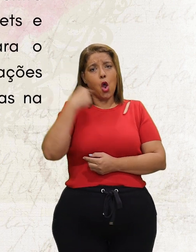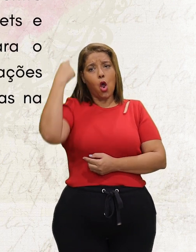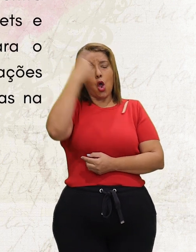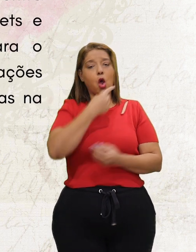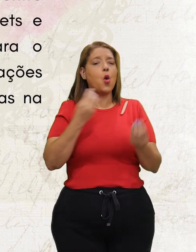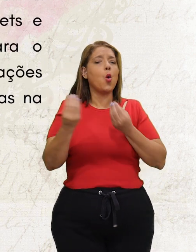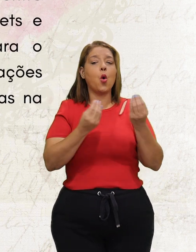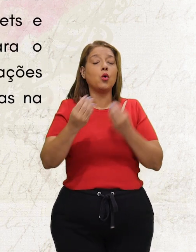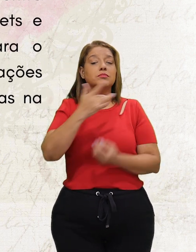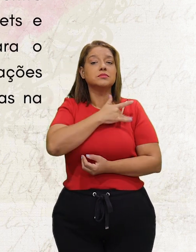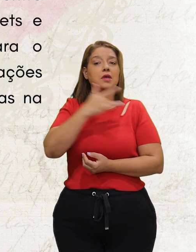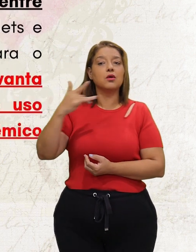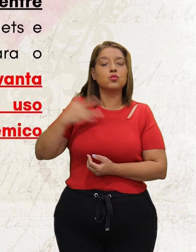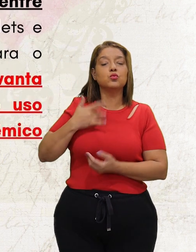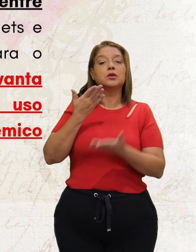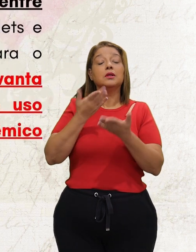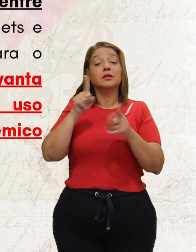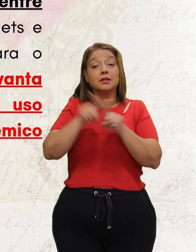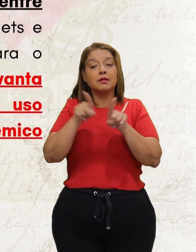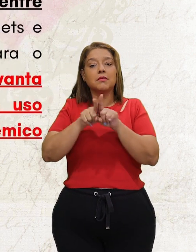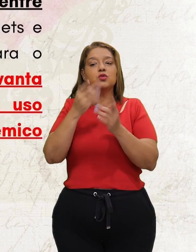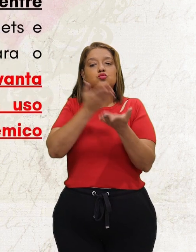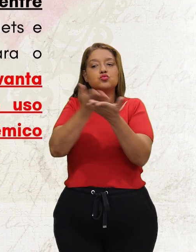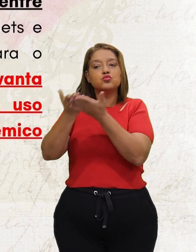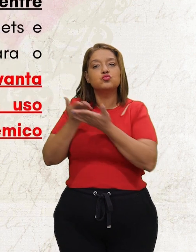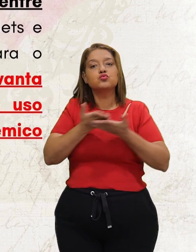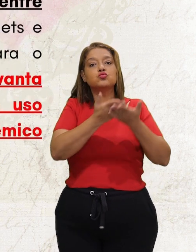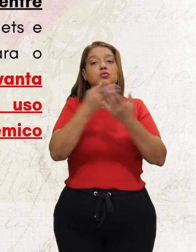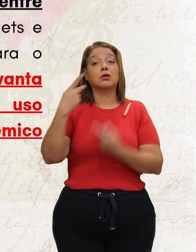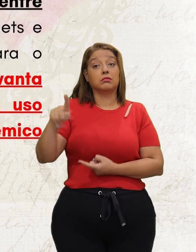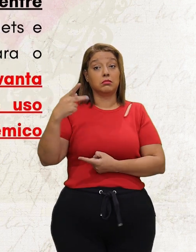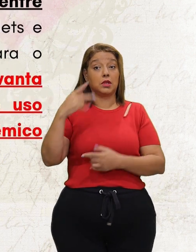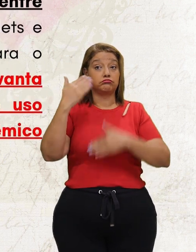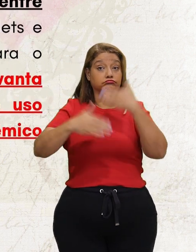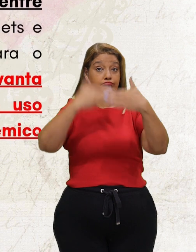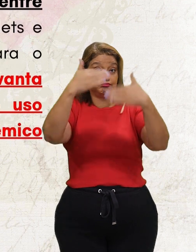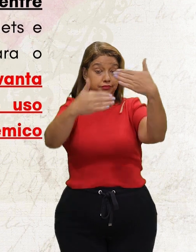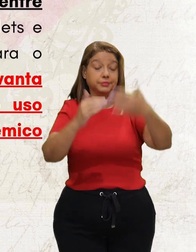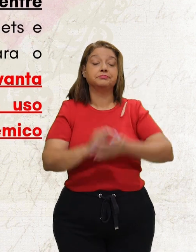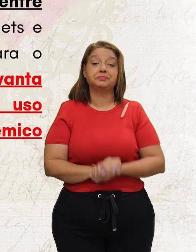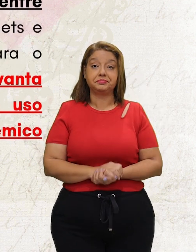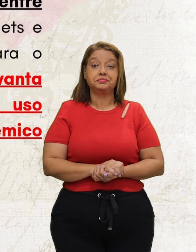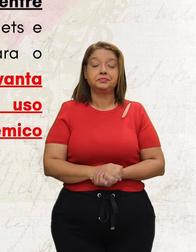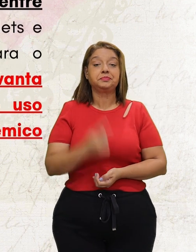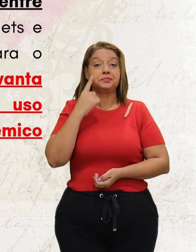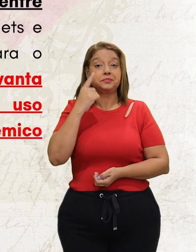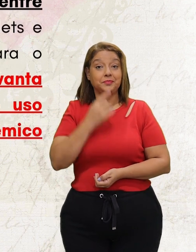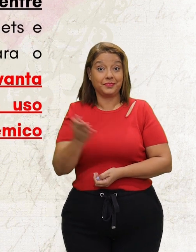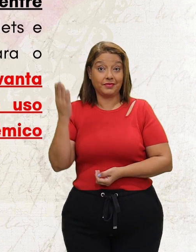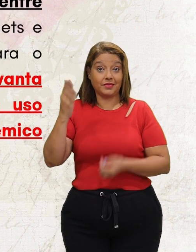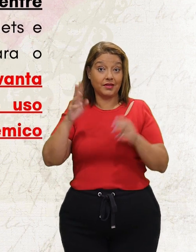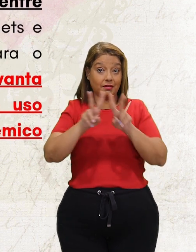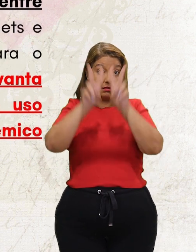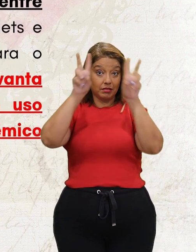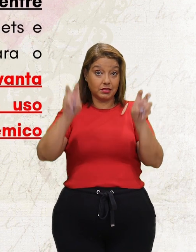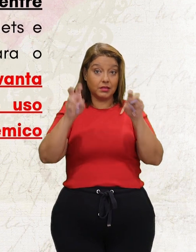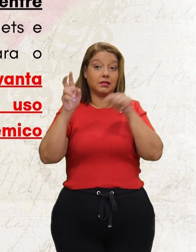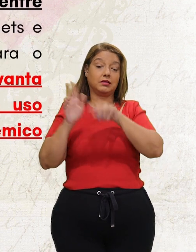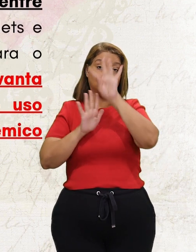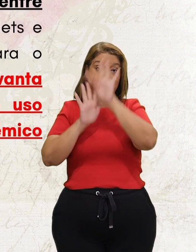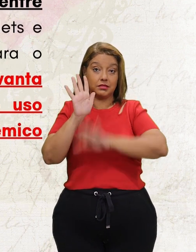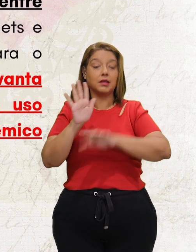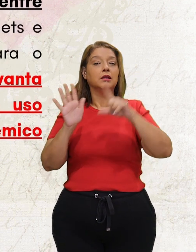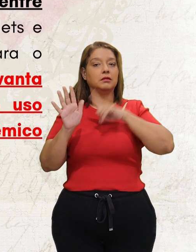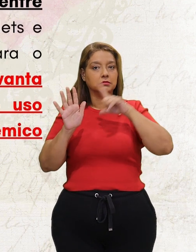desempenho acadêmico dos jovens. Observe, então, que o tema deste texto já aparece na